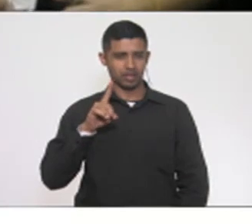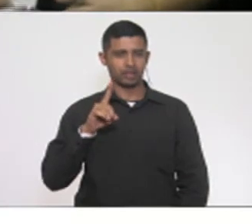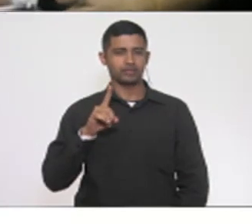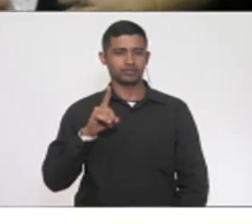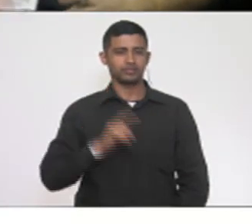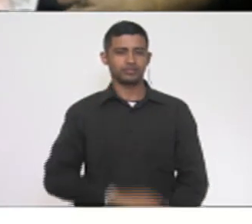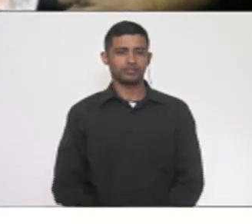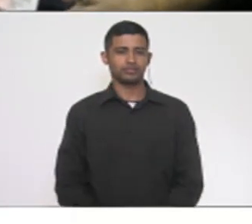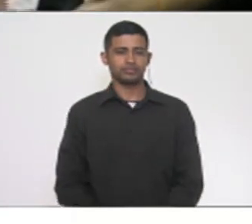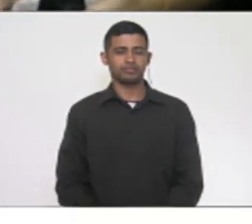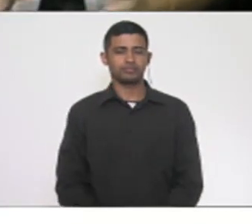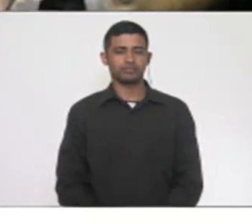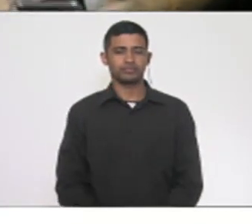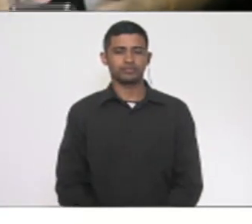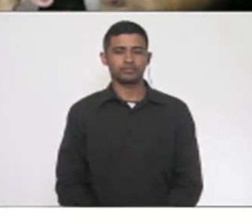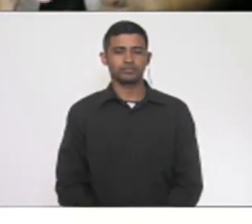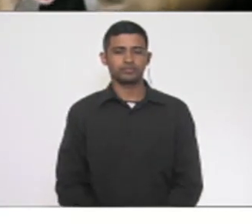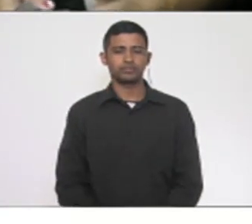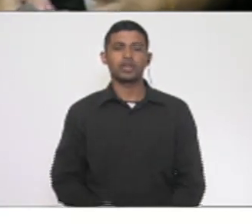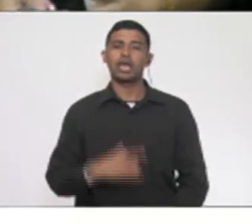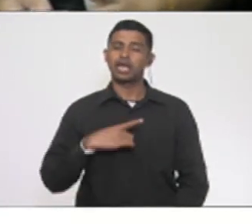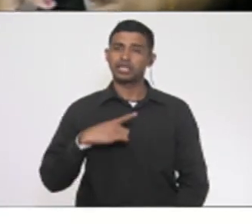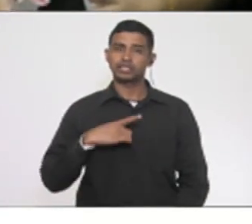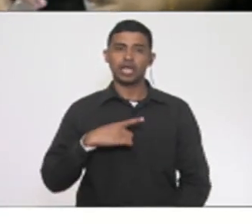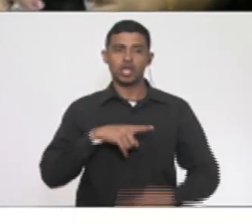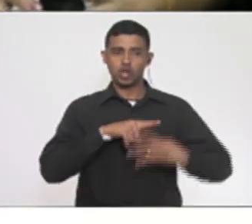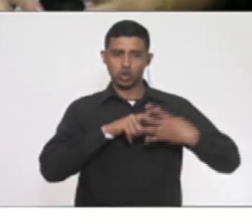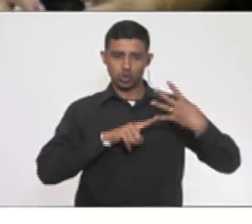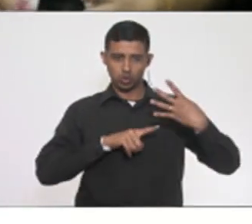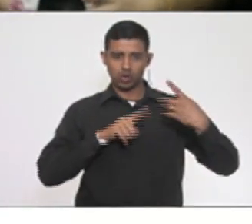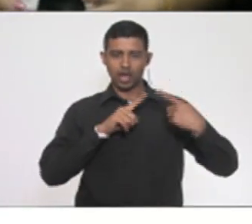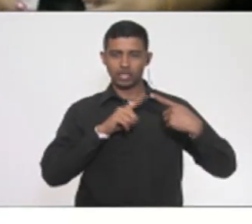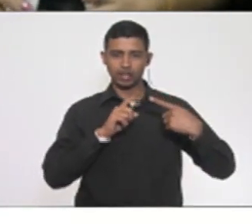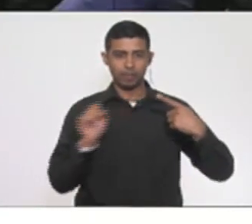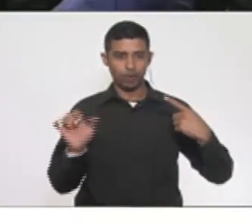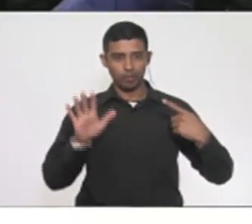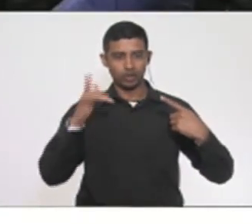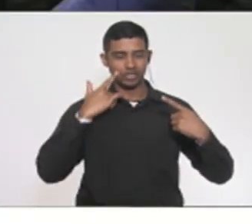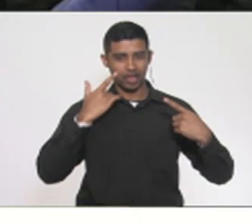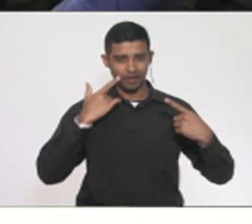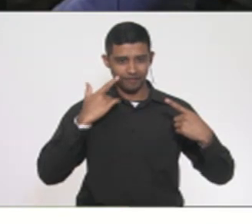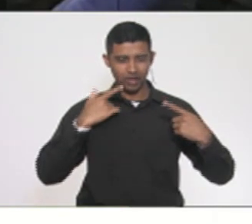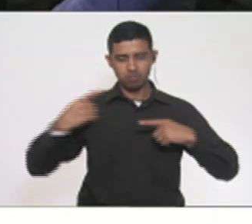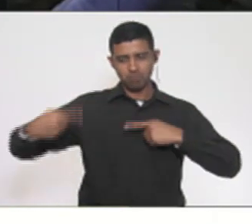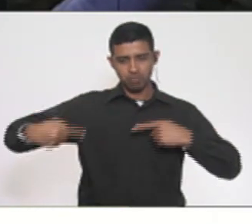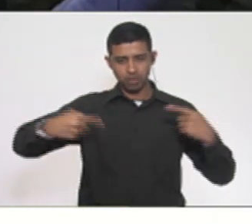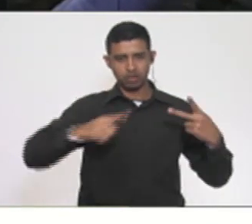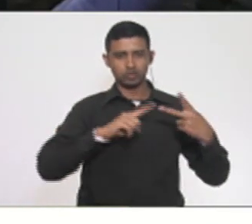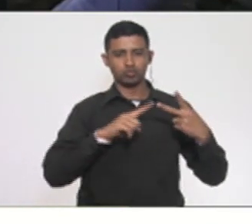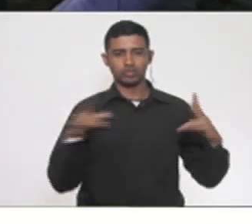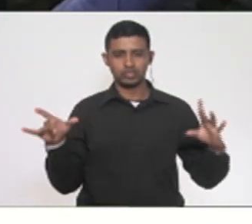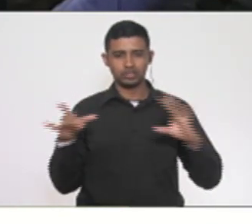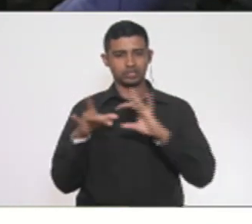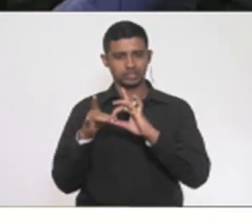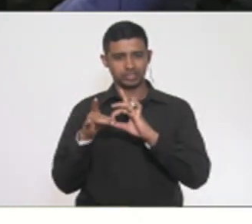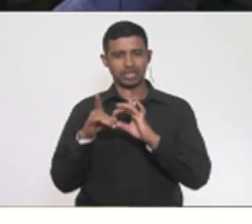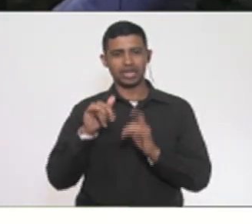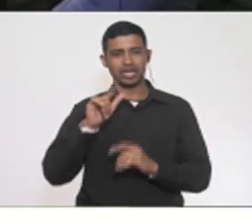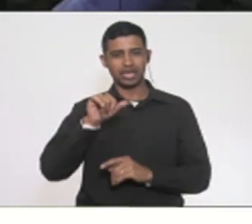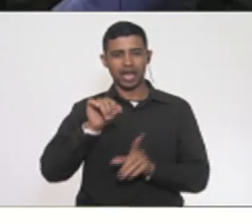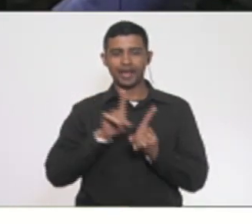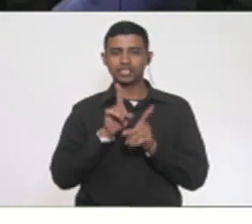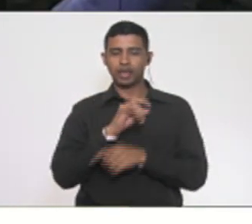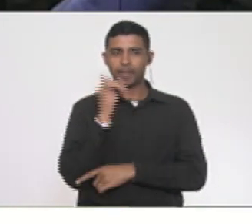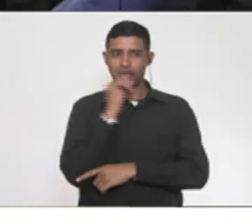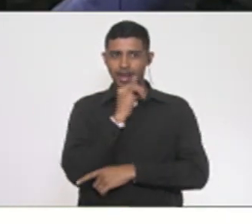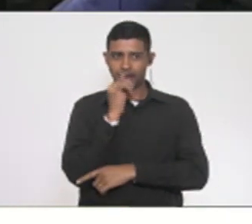aberto, dinâmico e competitivo. Ele tem 4 pilares, que é a promoção da concorrência, a integração com o setor de gás com os setores elétrico e